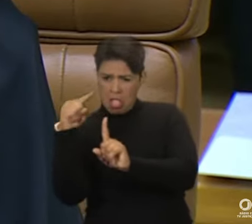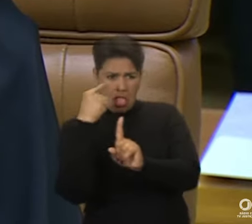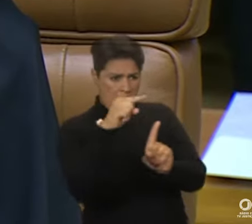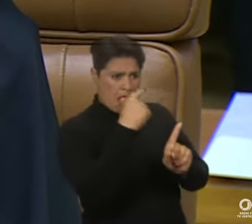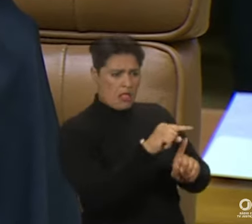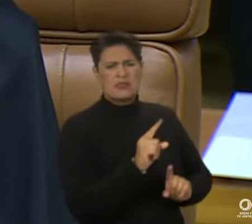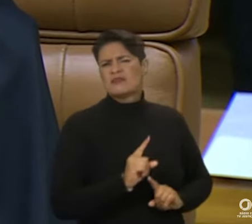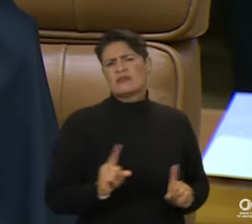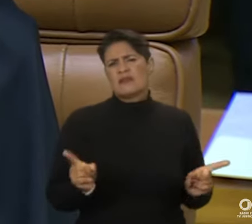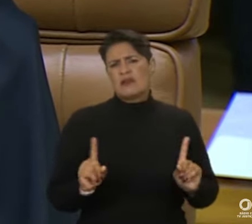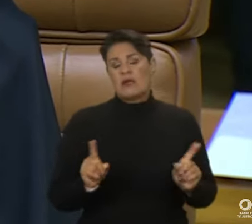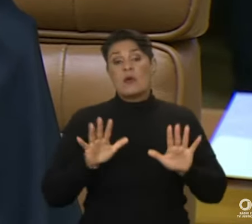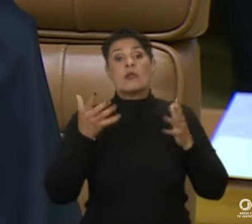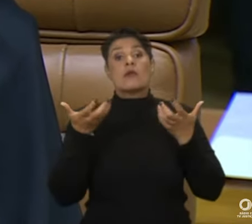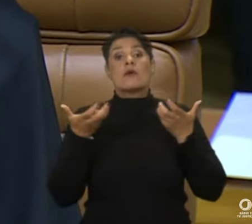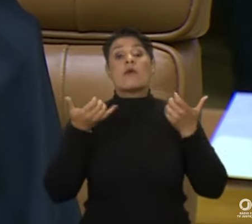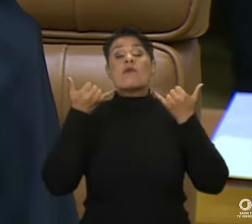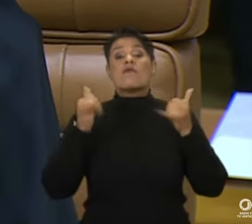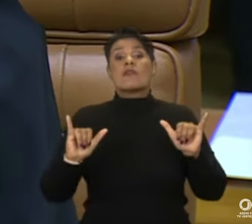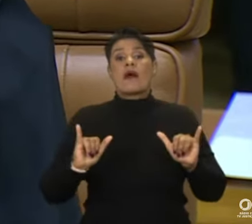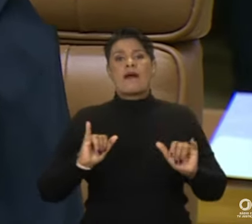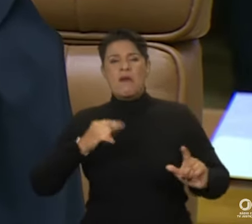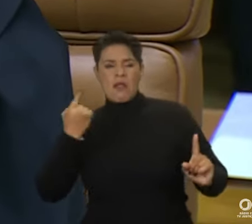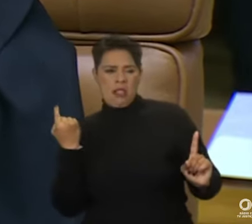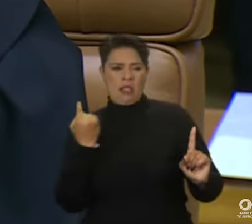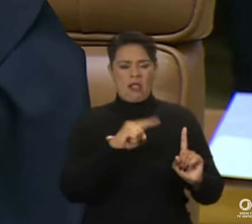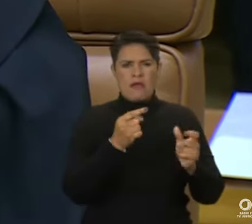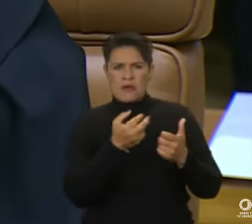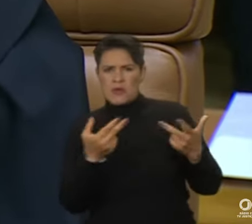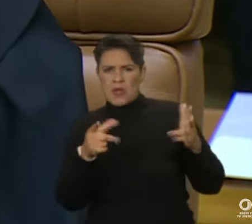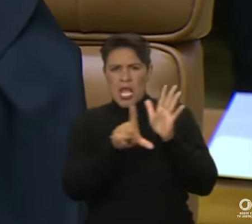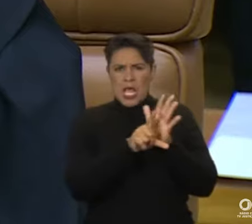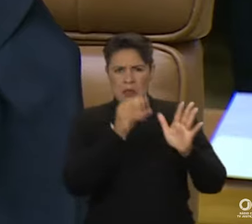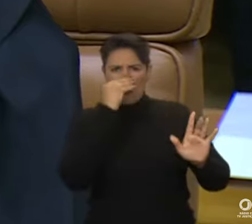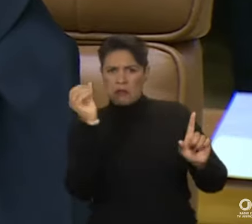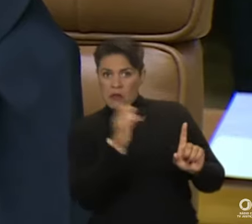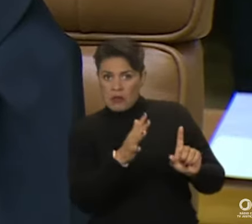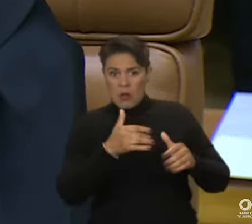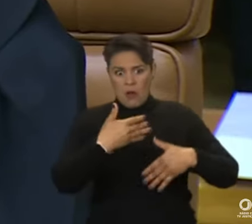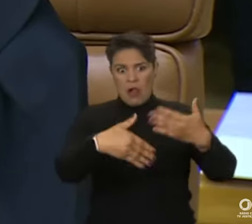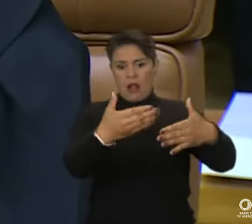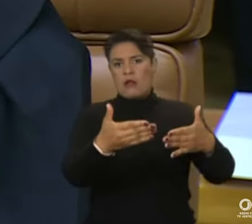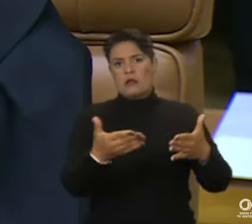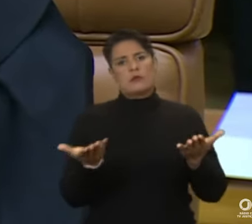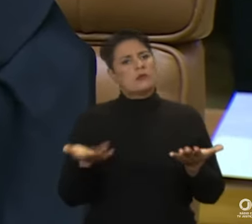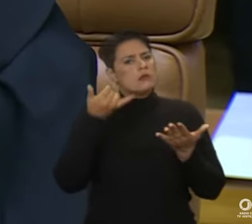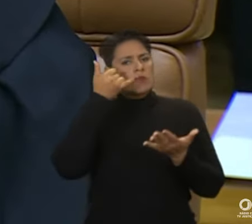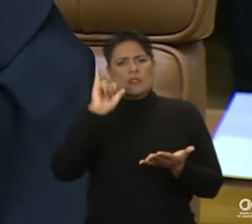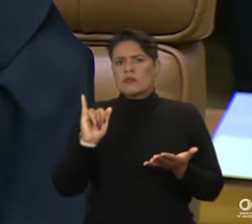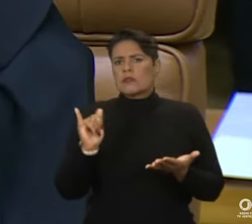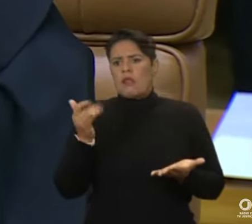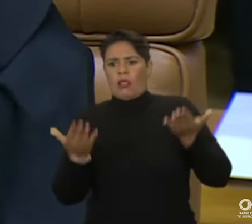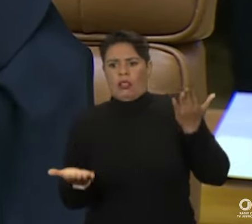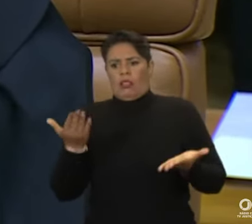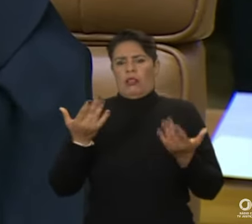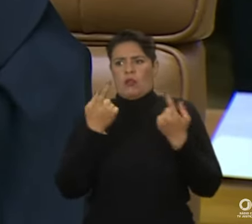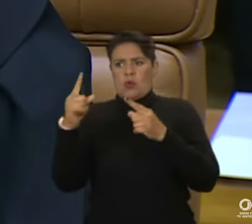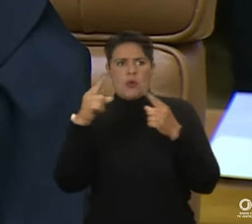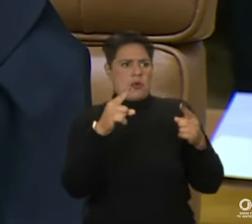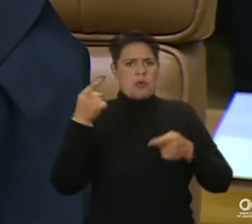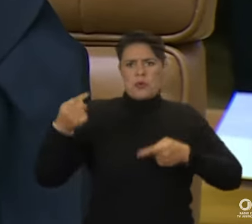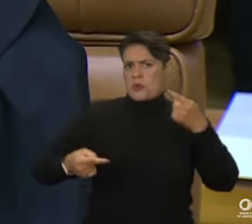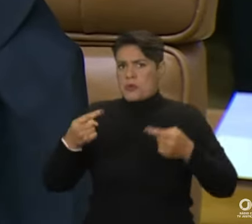infração à lei eleitoral se perpetue e possa causar algum desequilíbrio entre os candidatos. Assim já